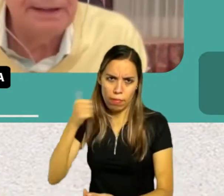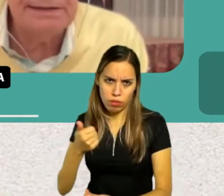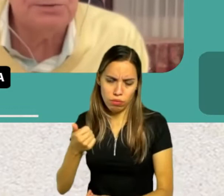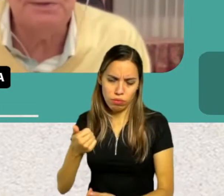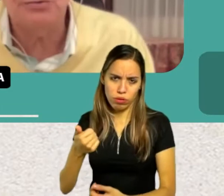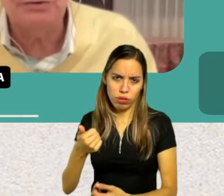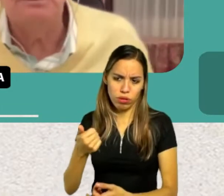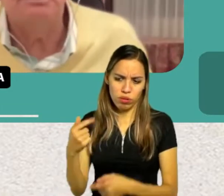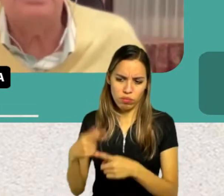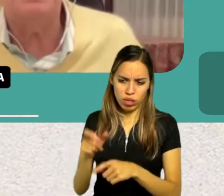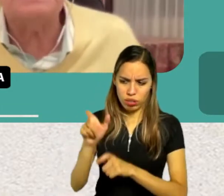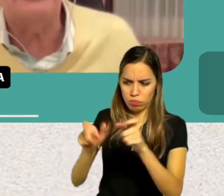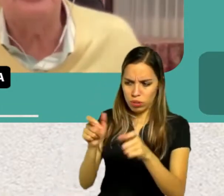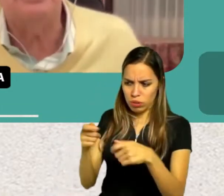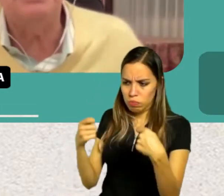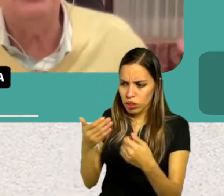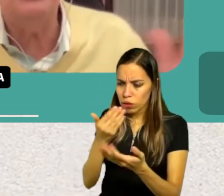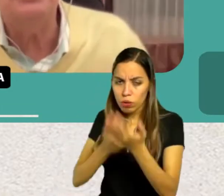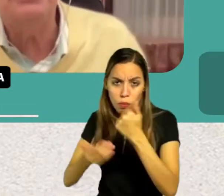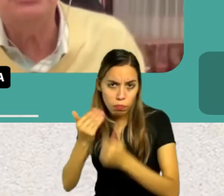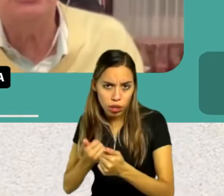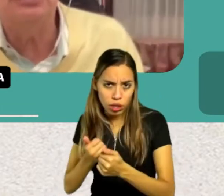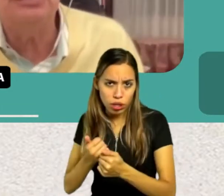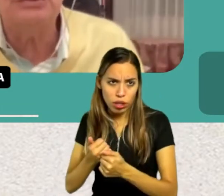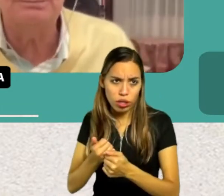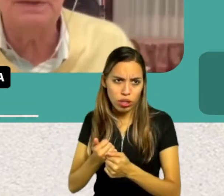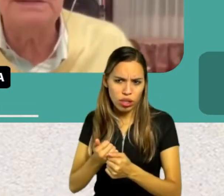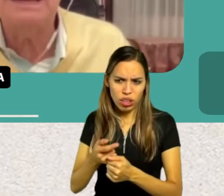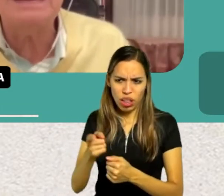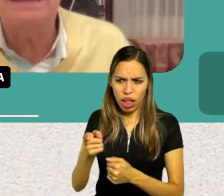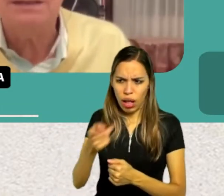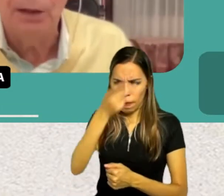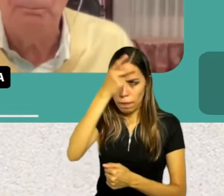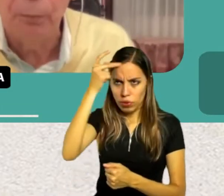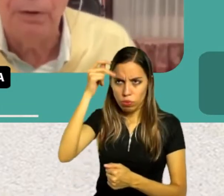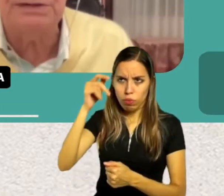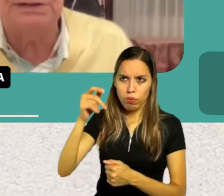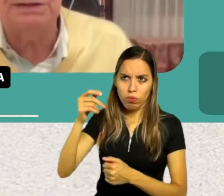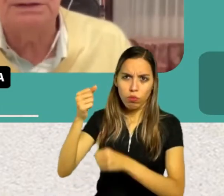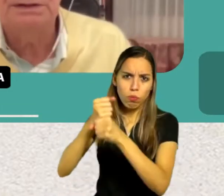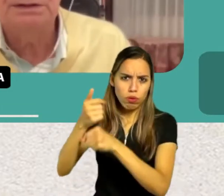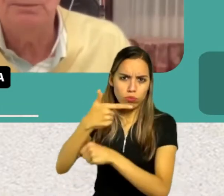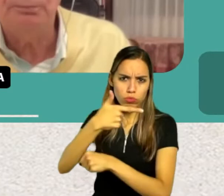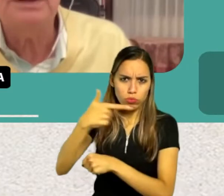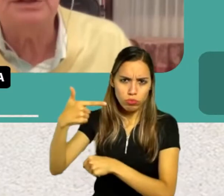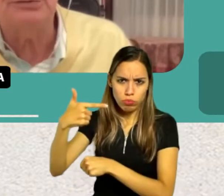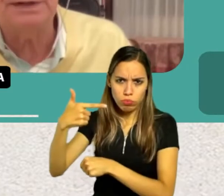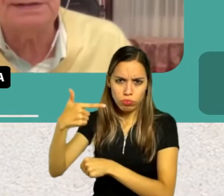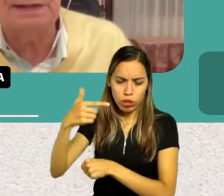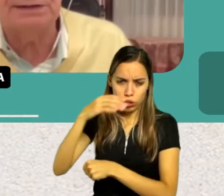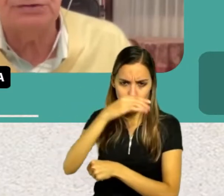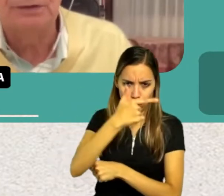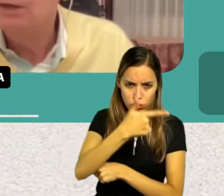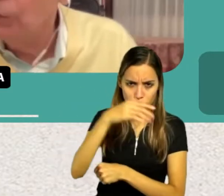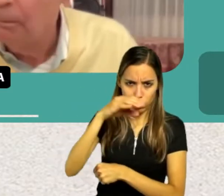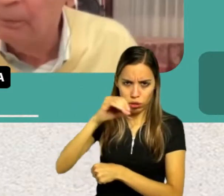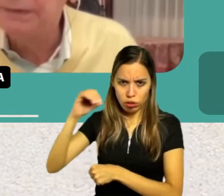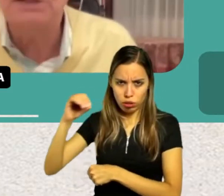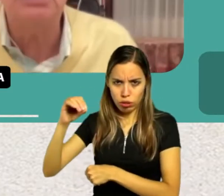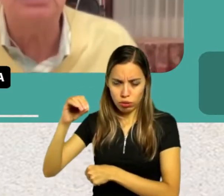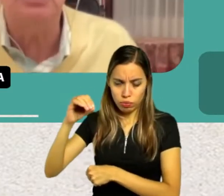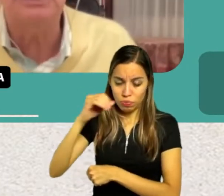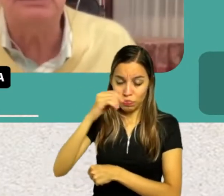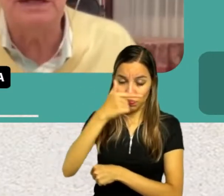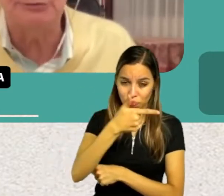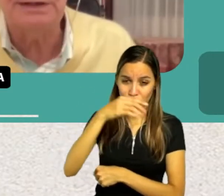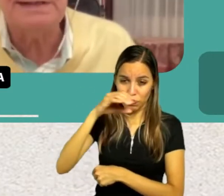comida para essas pessoas, não pode passar fome em 2022, num país decente, não pode acontecer isso, não pode ter